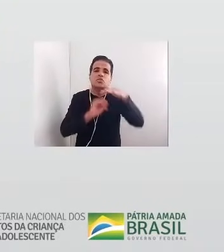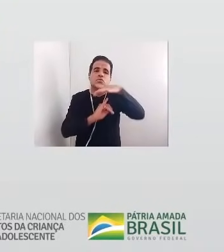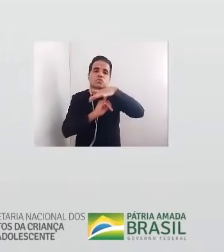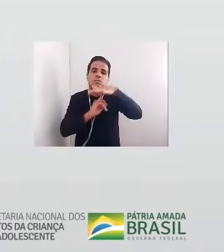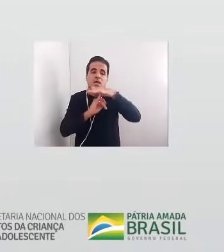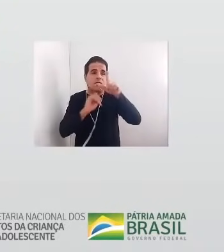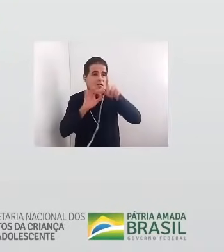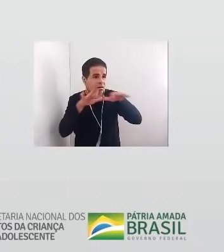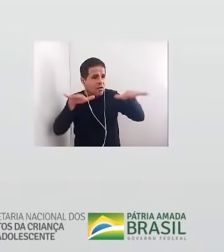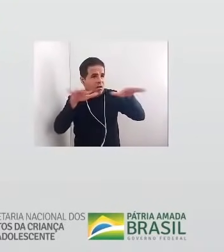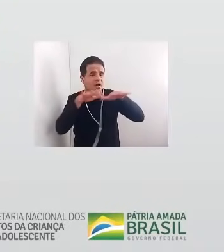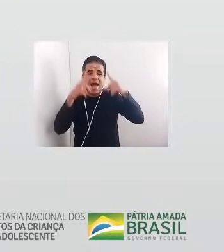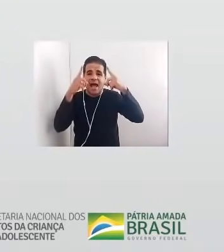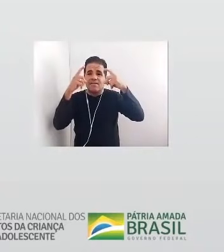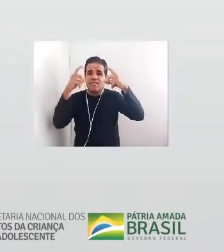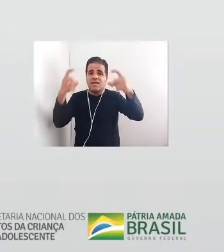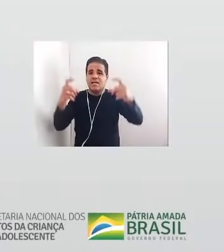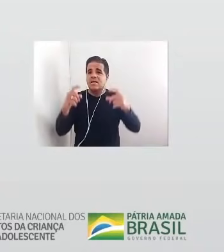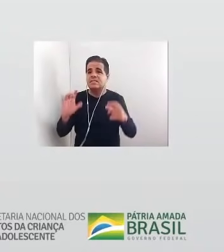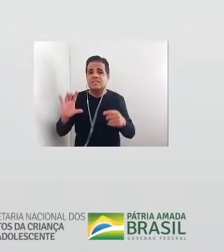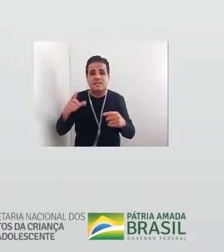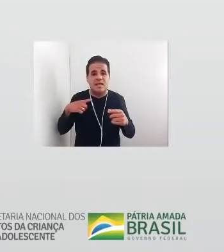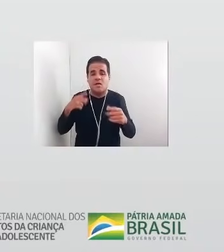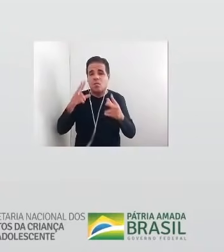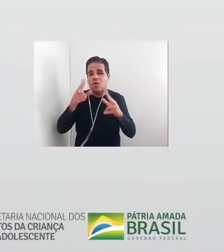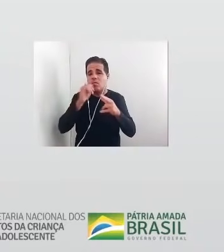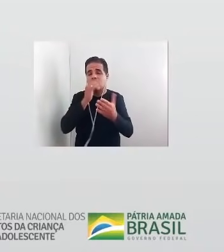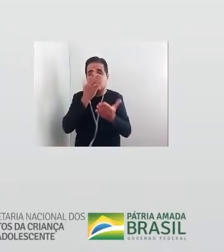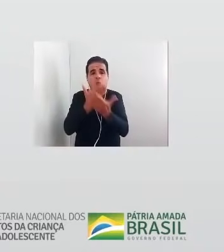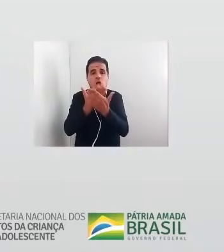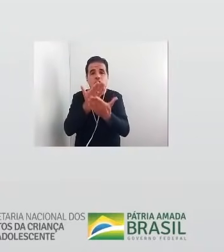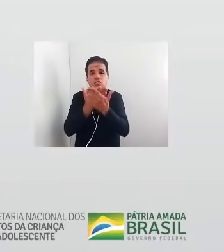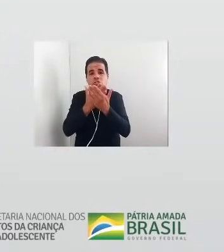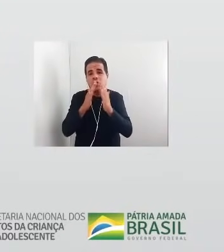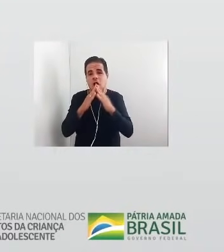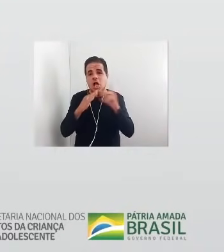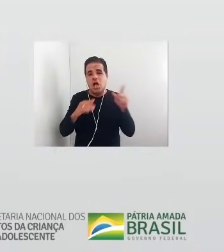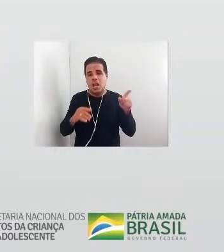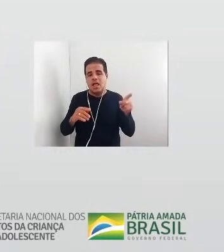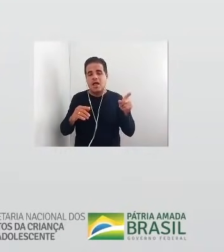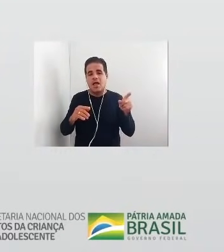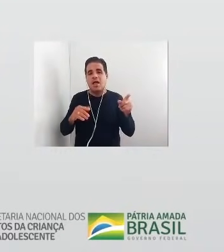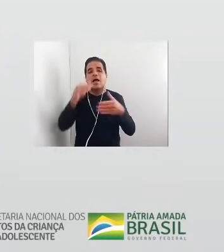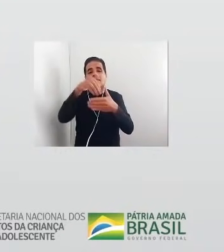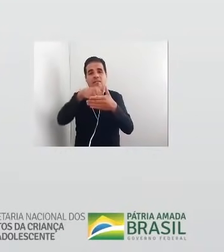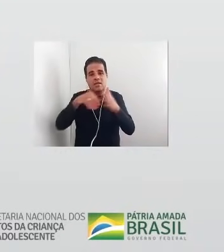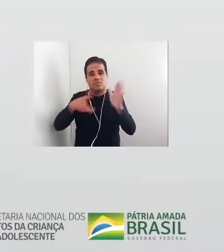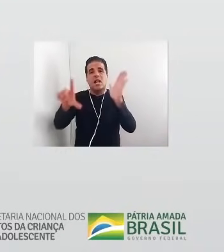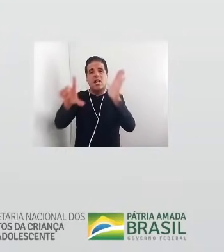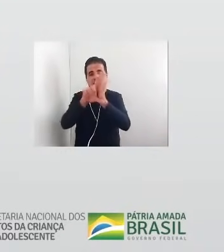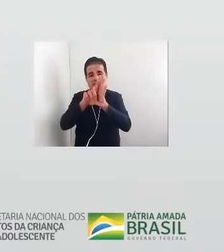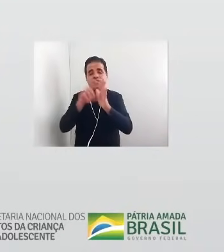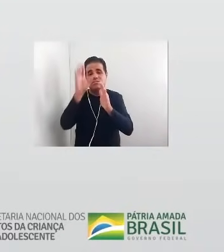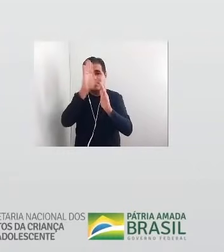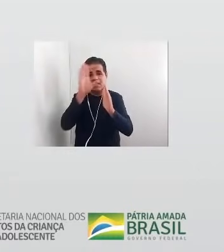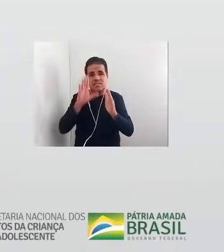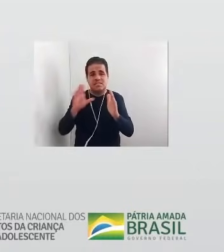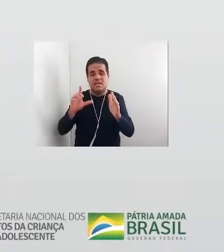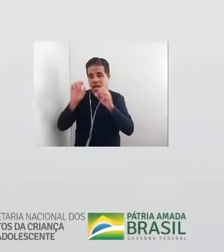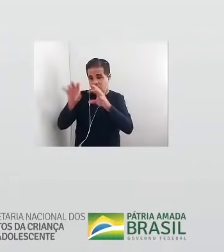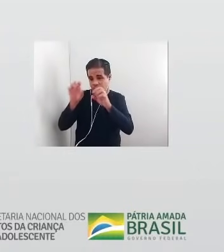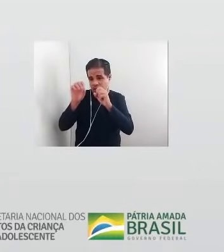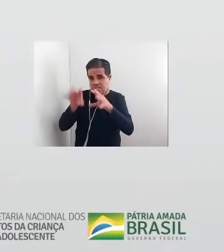violência acontece contra elas, como, por exemplo, a escola. Na escola, dentro da legislação brasileira no Brasil, a educação